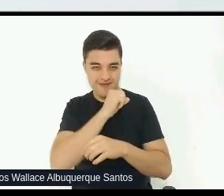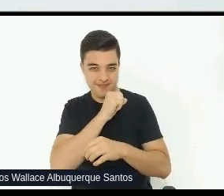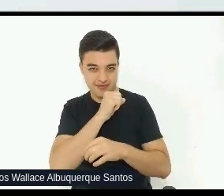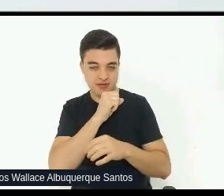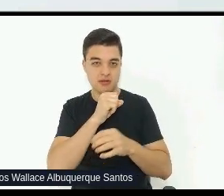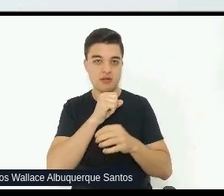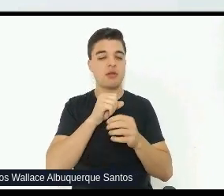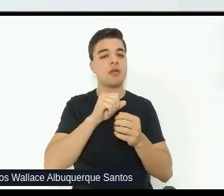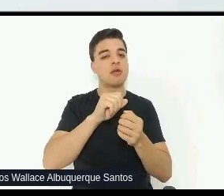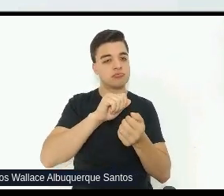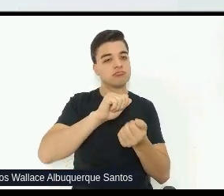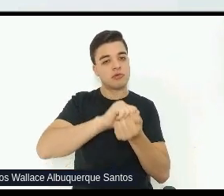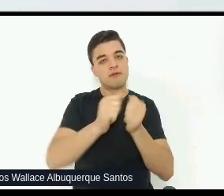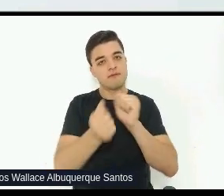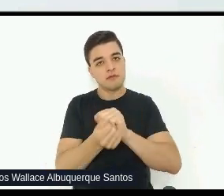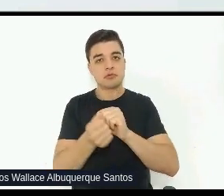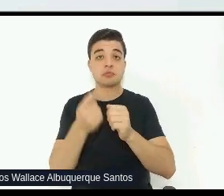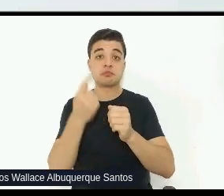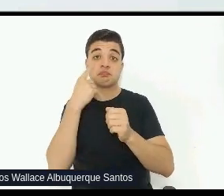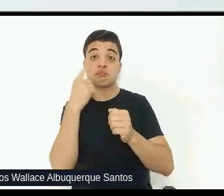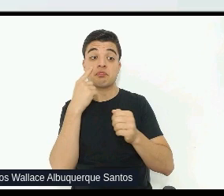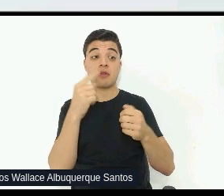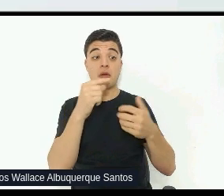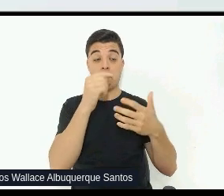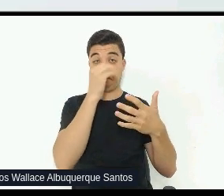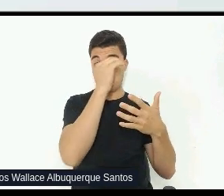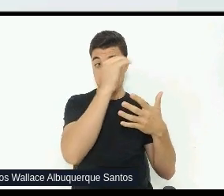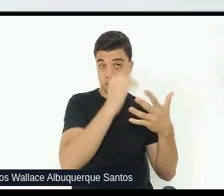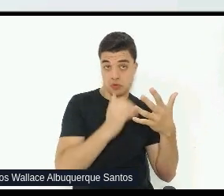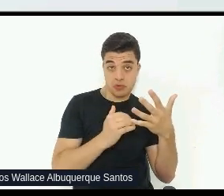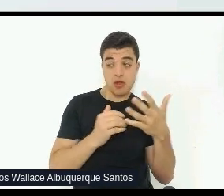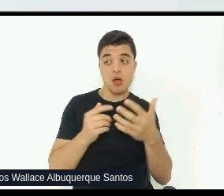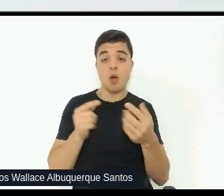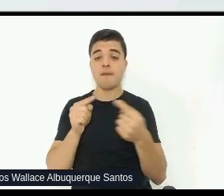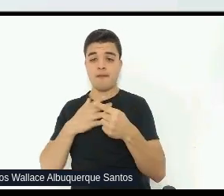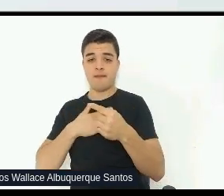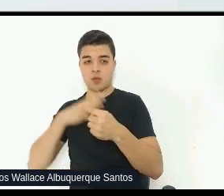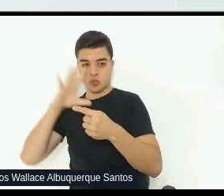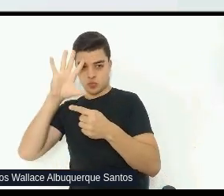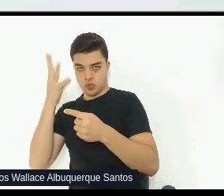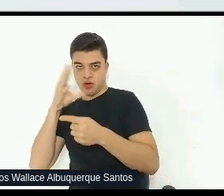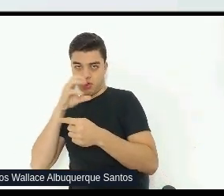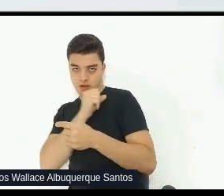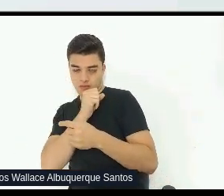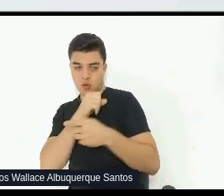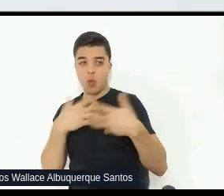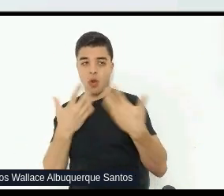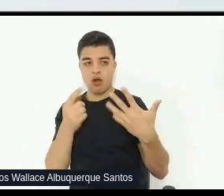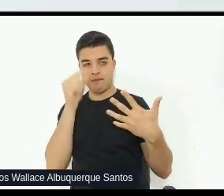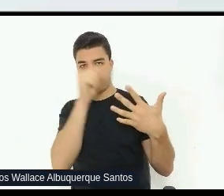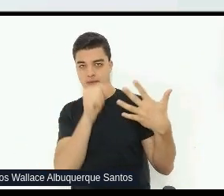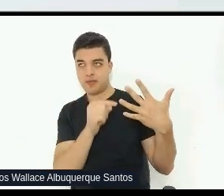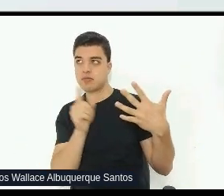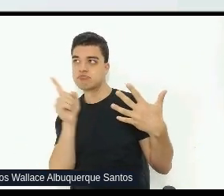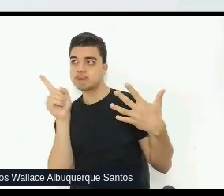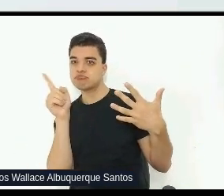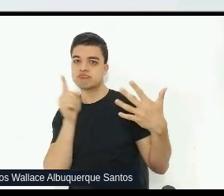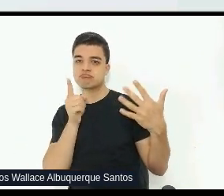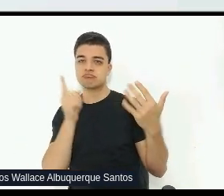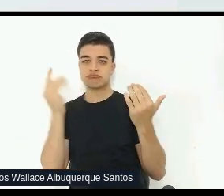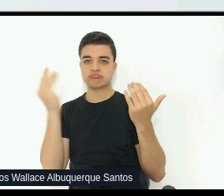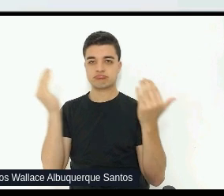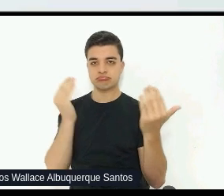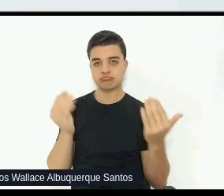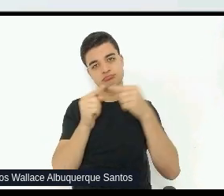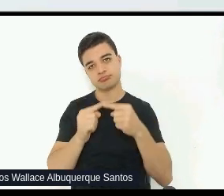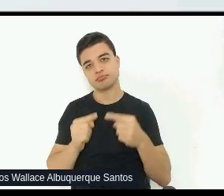heurísticas, pode ver o que cabe dentro daquilo que você está fazendo. E você discuta e prioriza as questões, então aplicável só se você tiver só